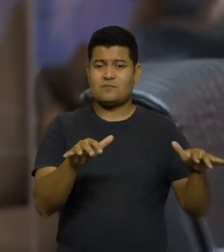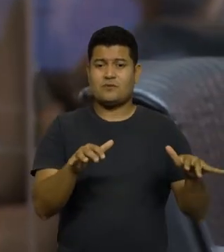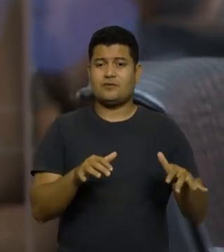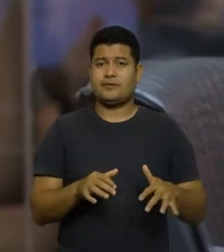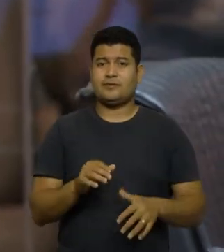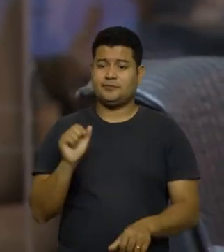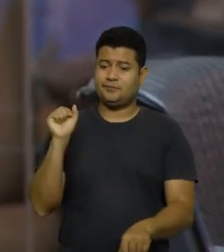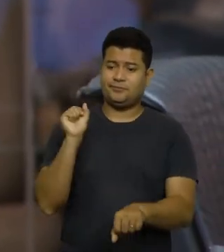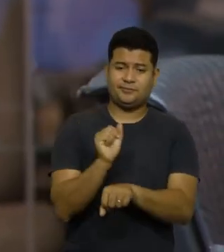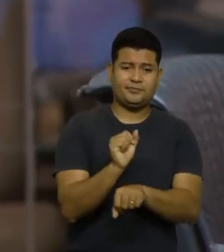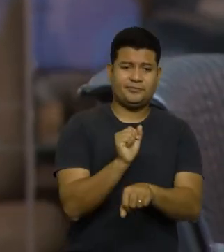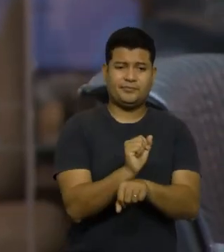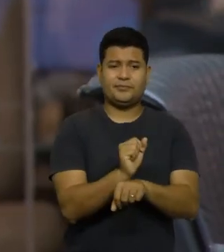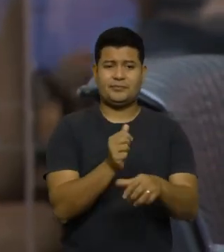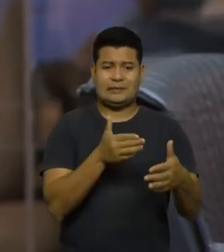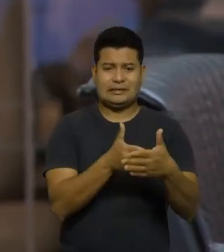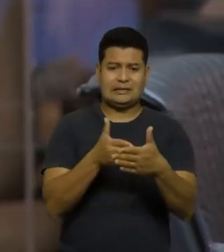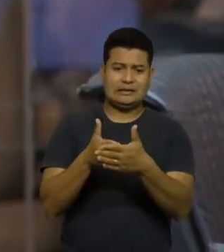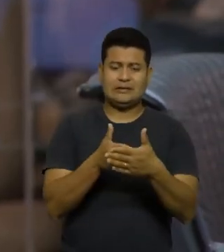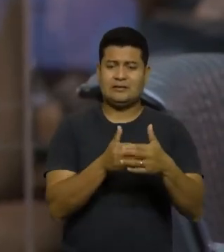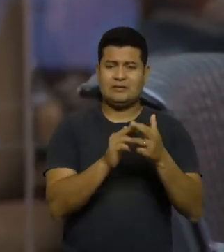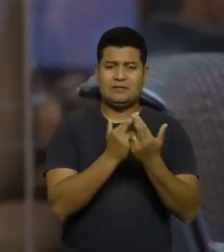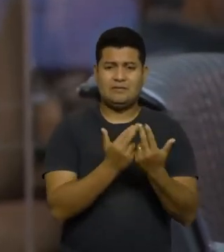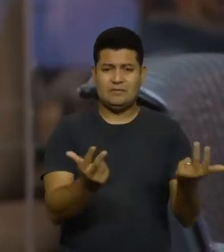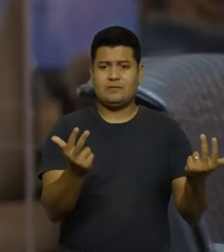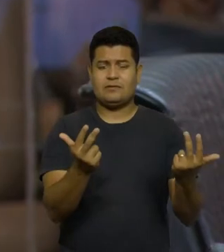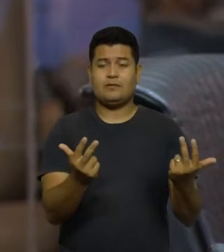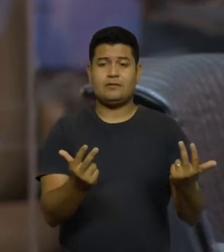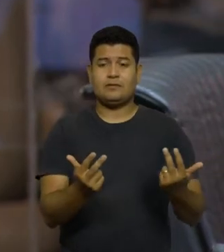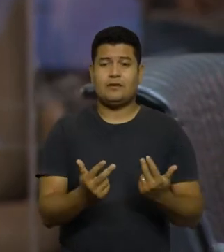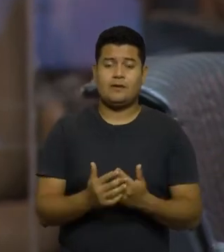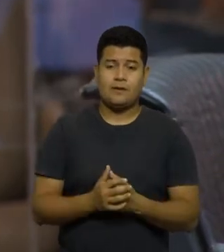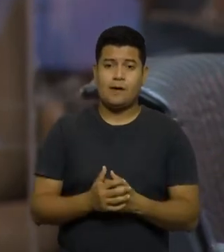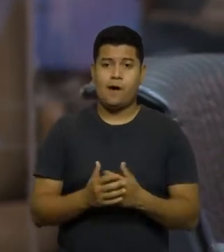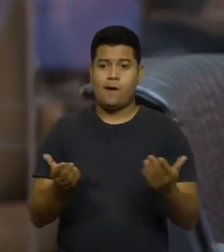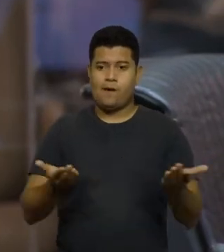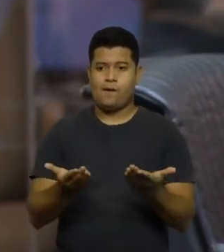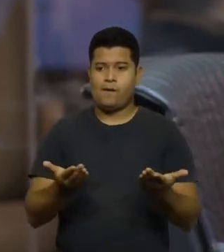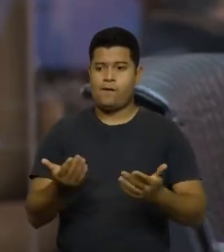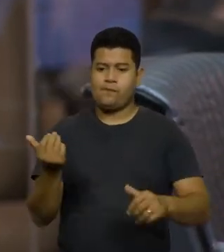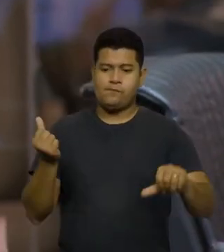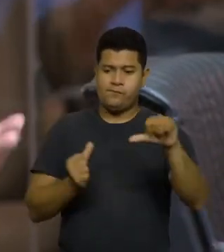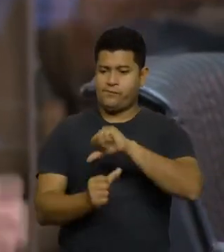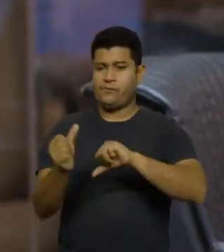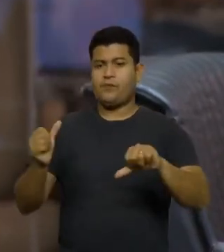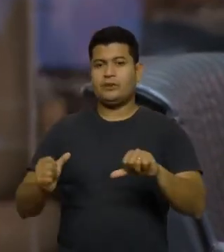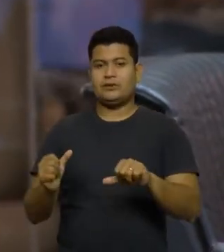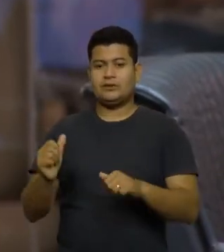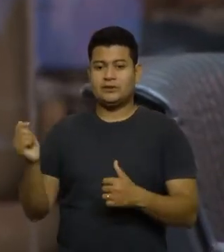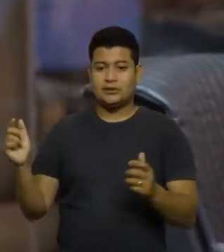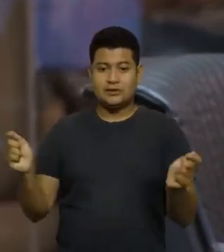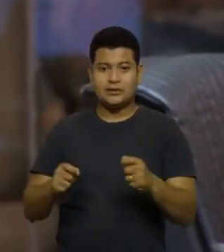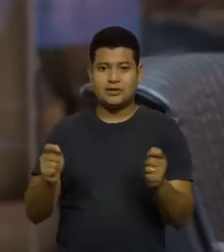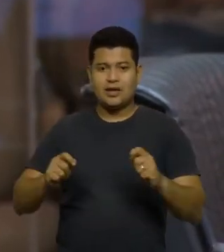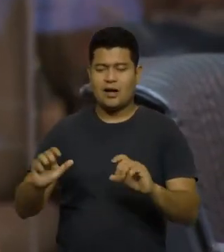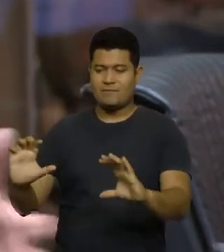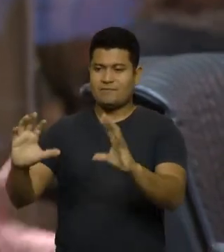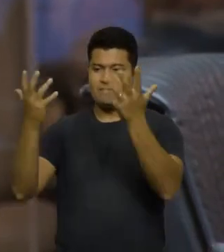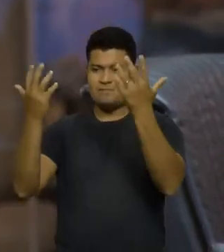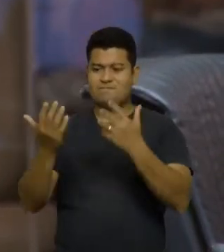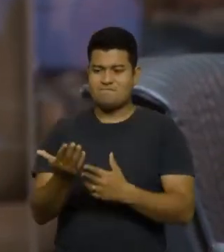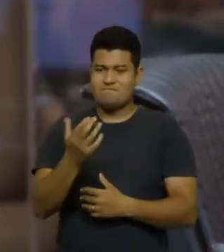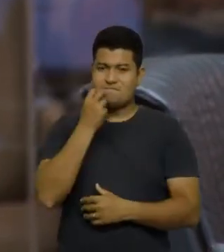ficou difícil, né, limitado, da gente poder fazer eventos. E agora, com essa retomada dos eventos também, é importante que os